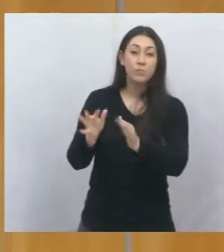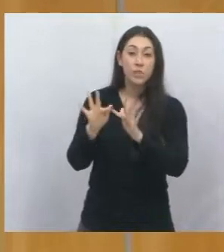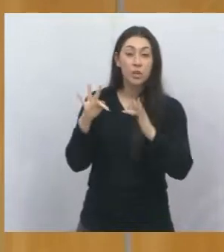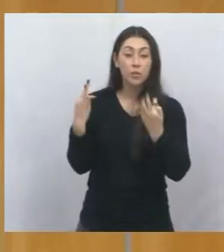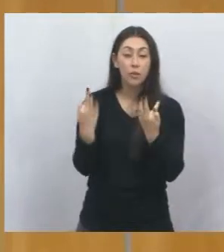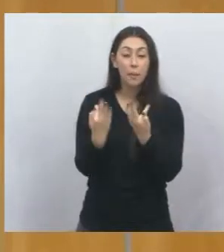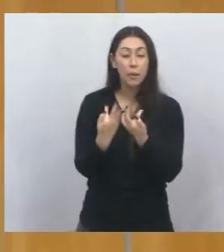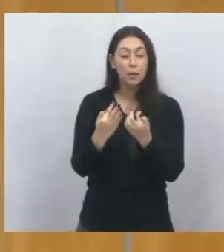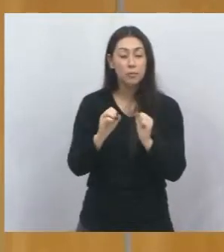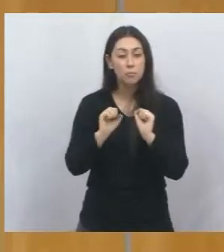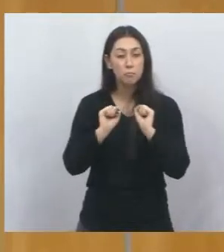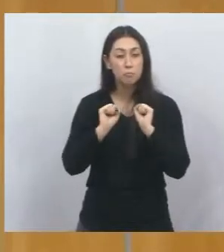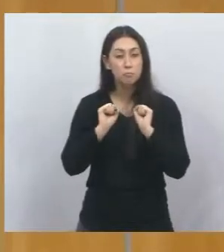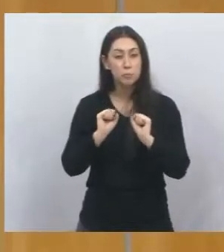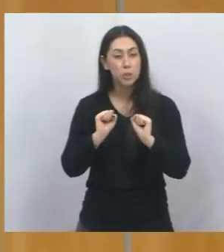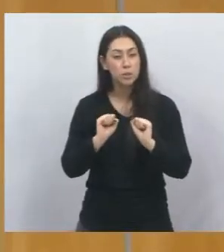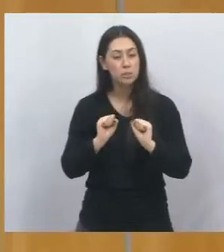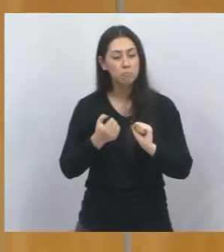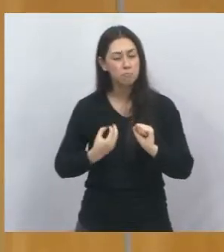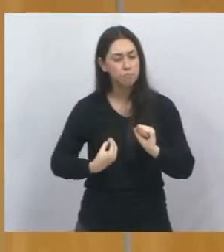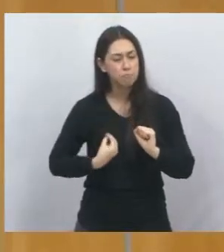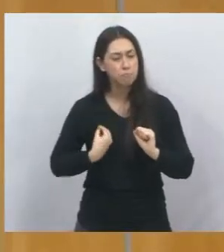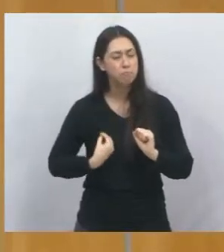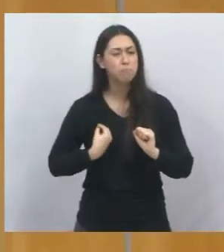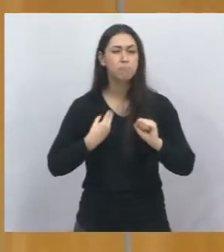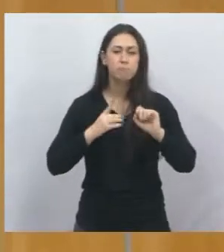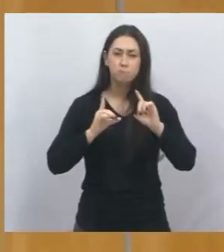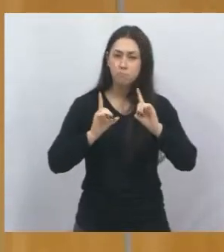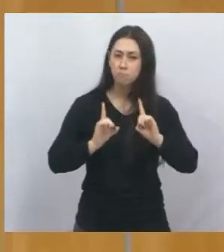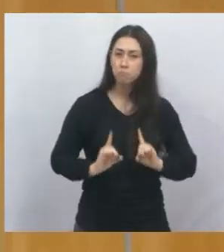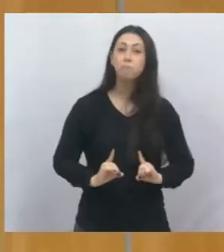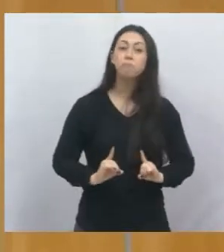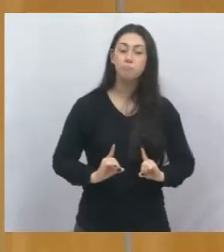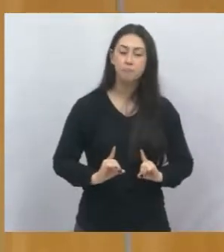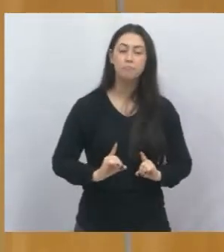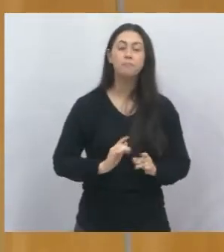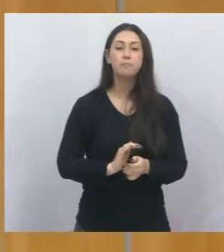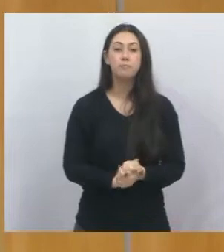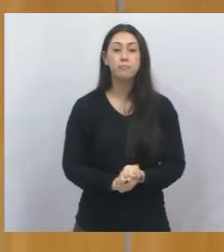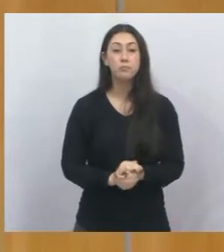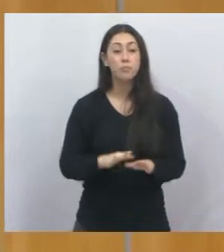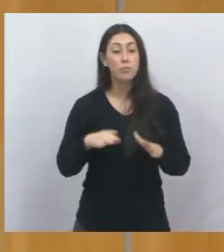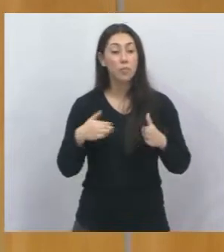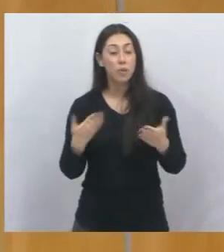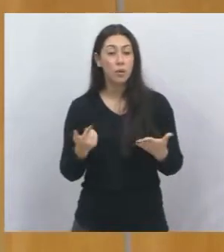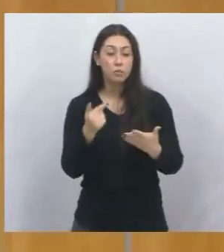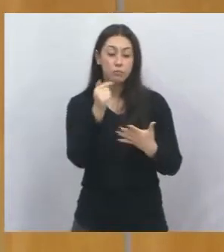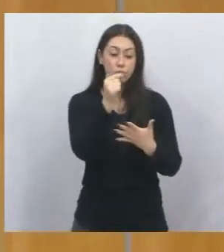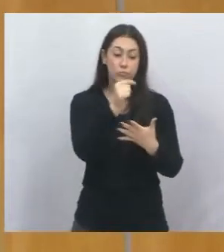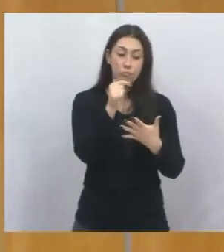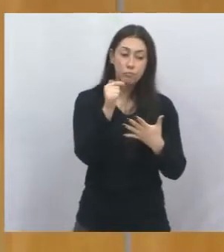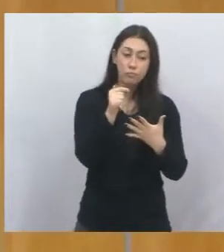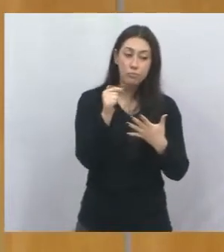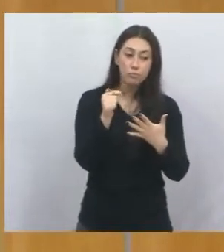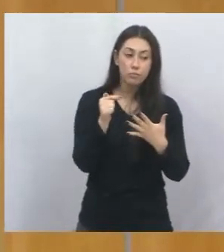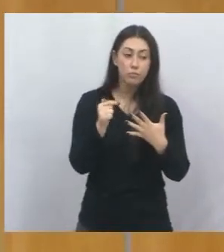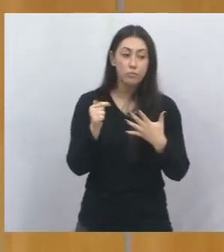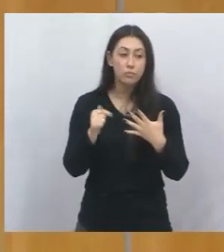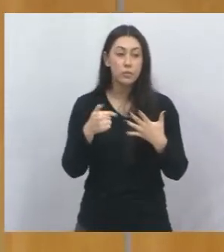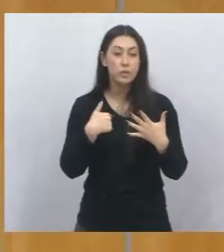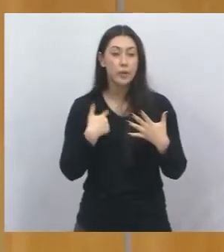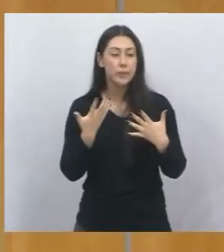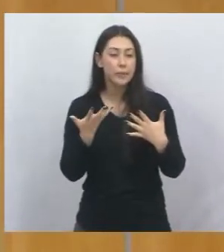família possa sobreviver com dignidade. Então, alguns pontos que eu disse